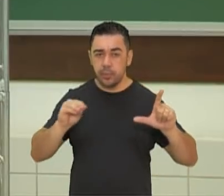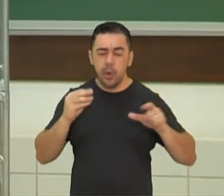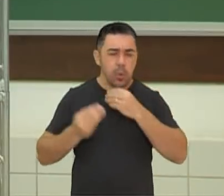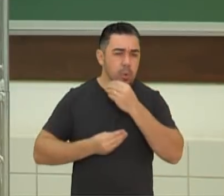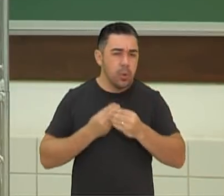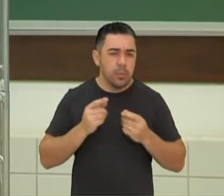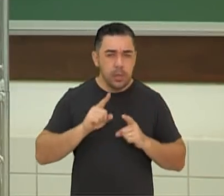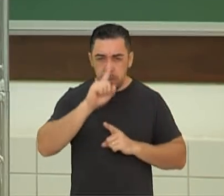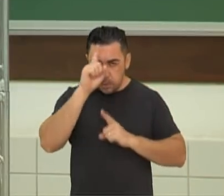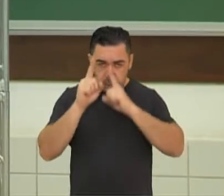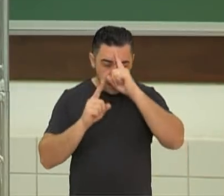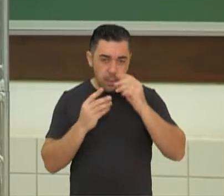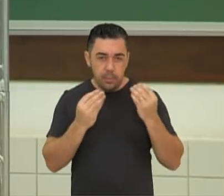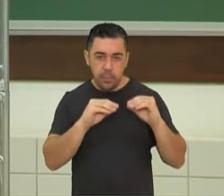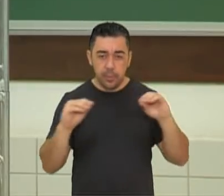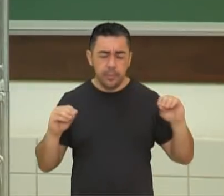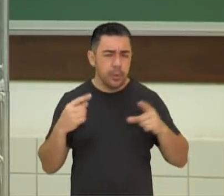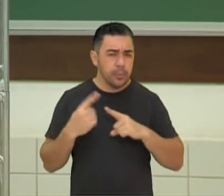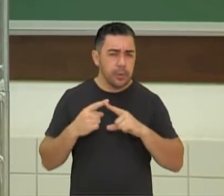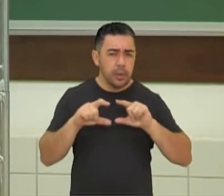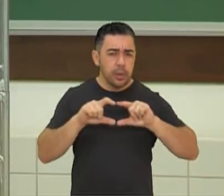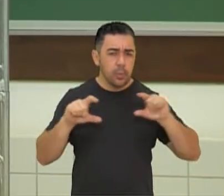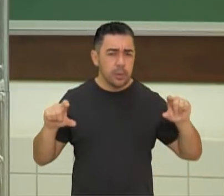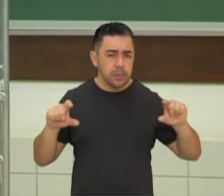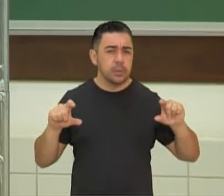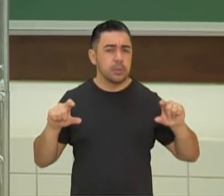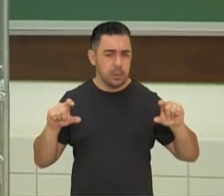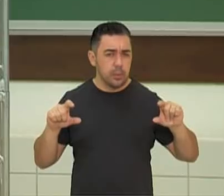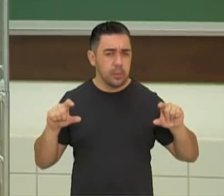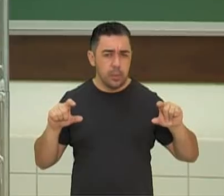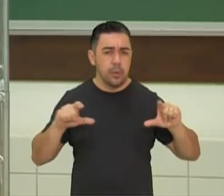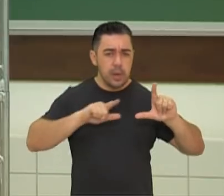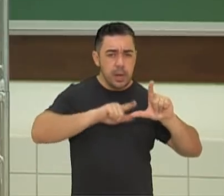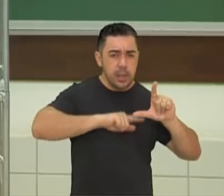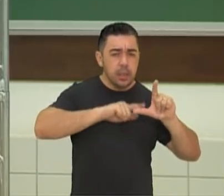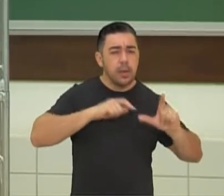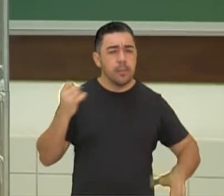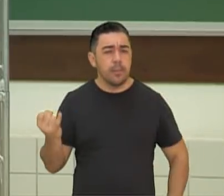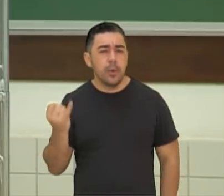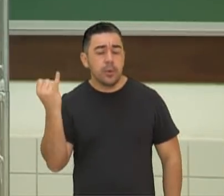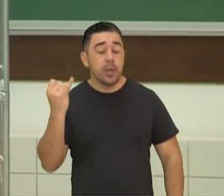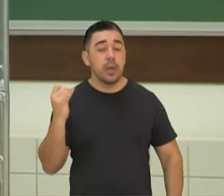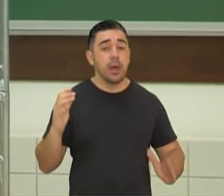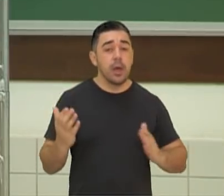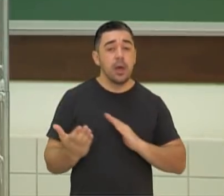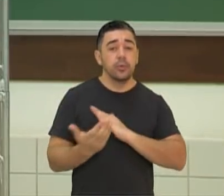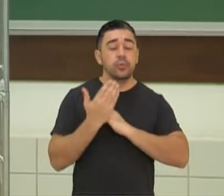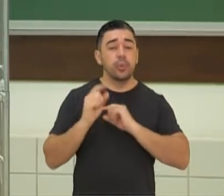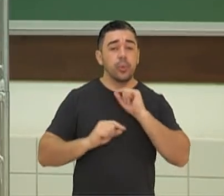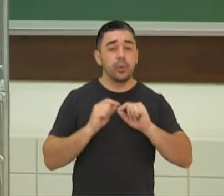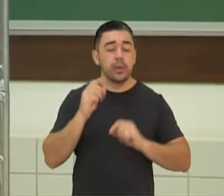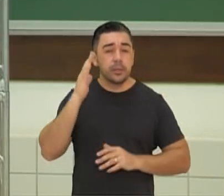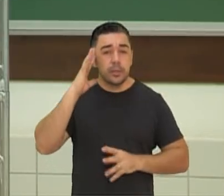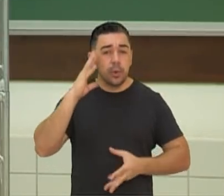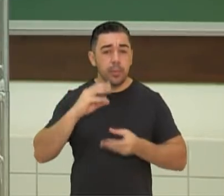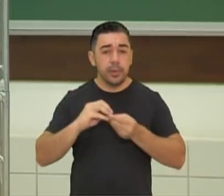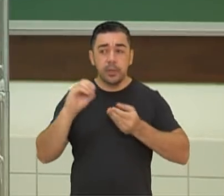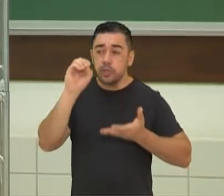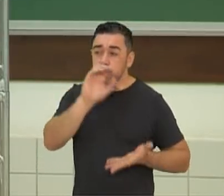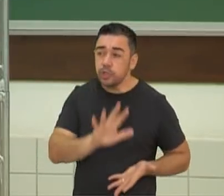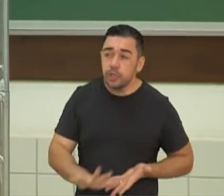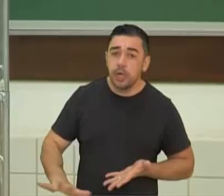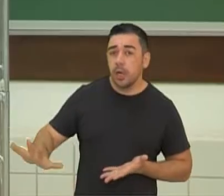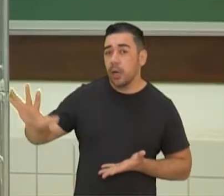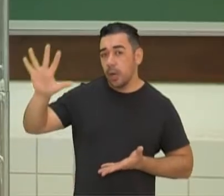Tá? Por que a equação literal ela é importante? A equação literal ela é importante porque ela ajuda a gente a generalizar situações. Como assim